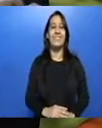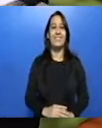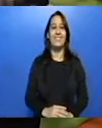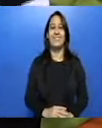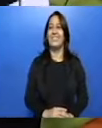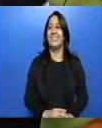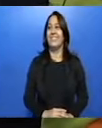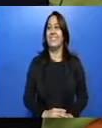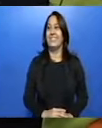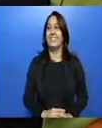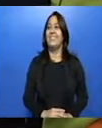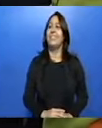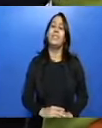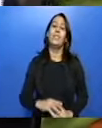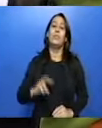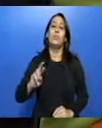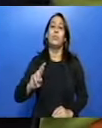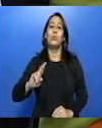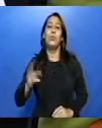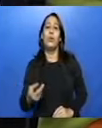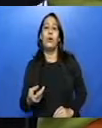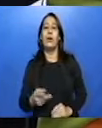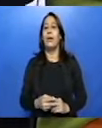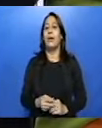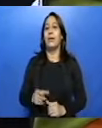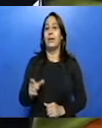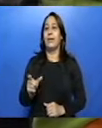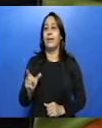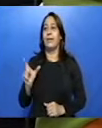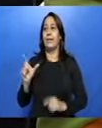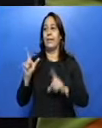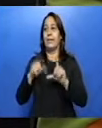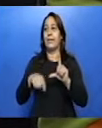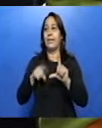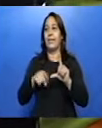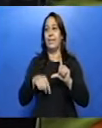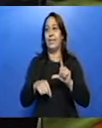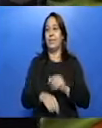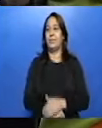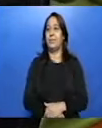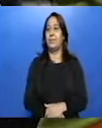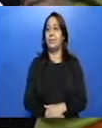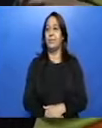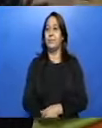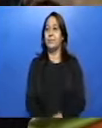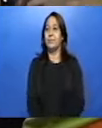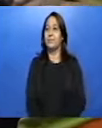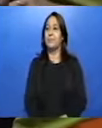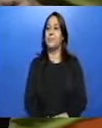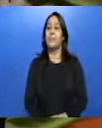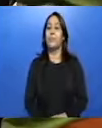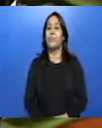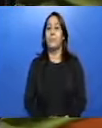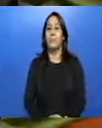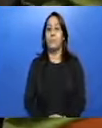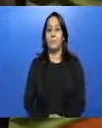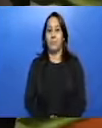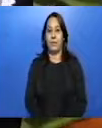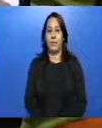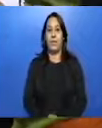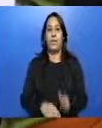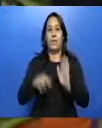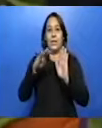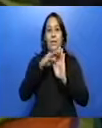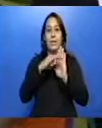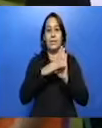gente vai mudar a letra, mas elas são bem amigas, são acho que até parentes, porque as regras é quase a